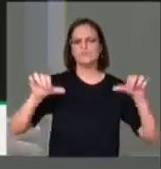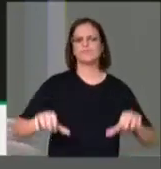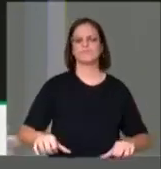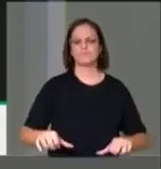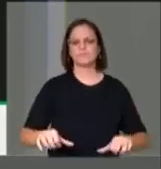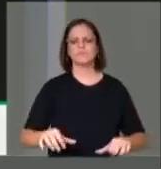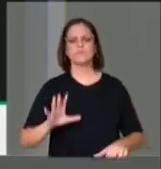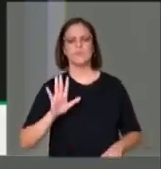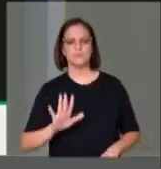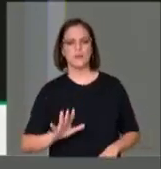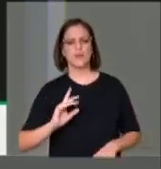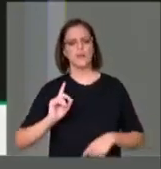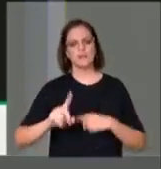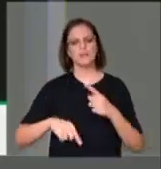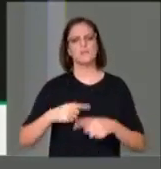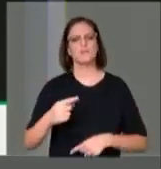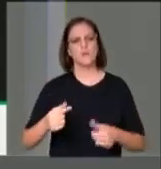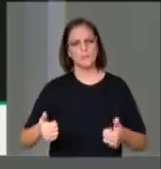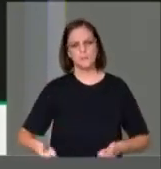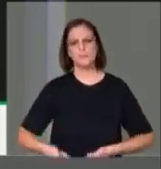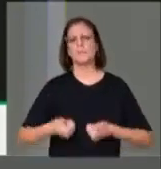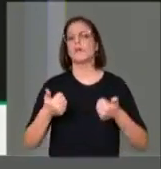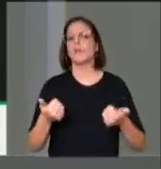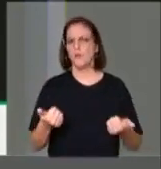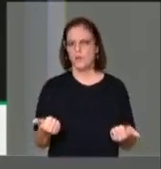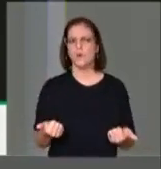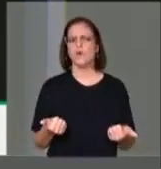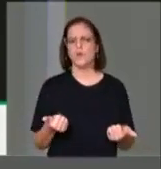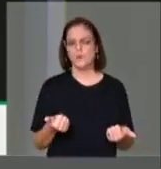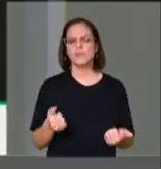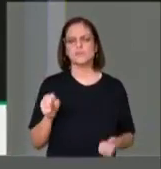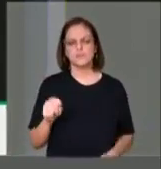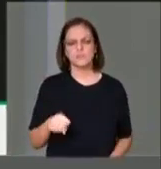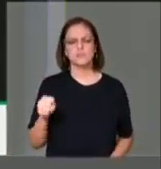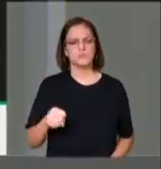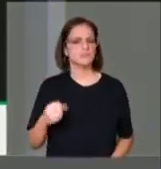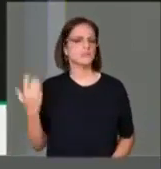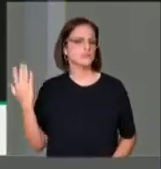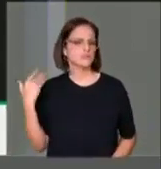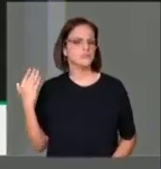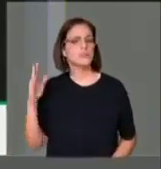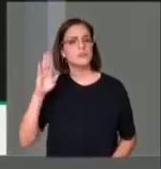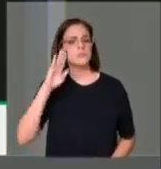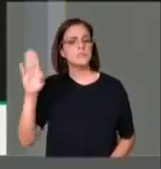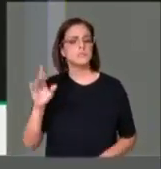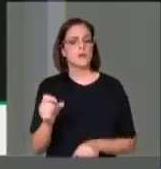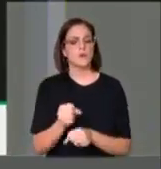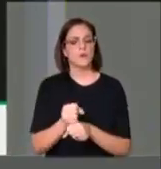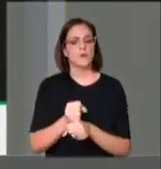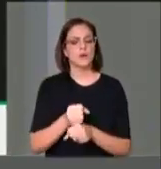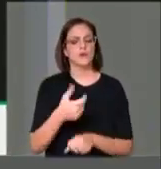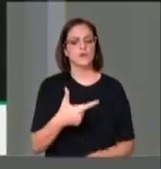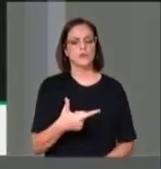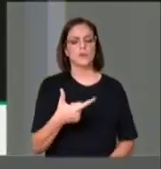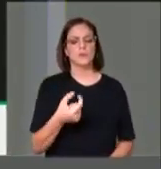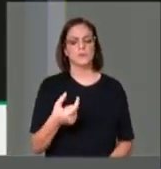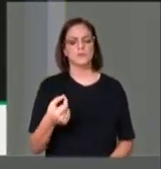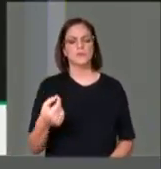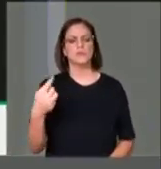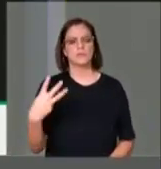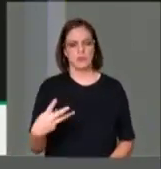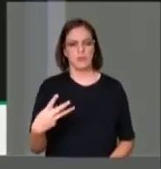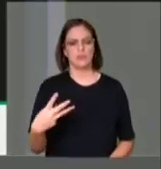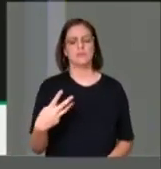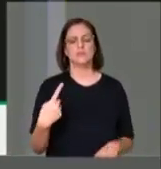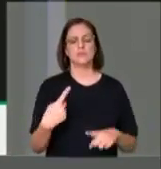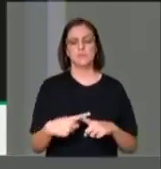Mas recentemente houve um resgate de tudo isso, especialmente a partir do ano de 2003,